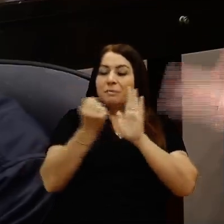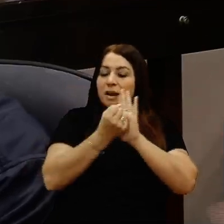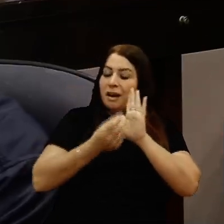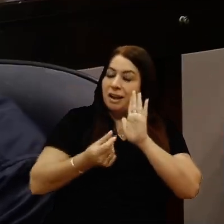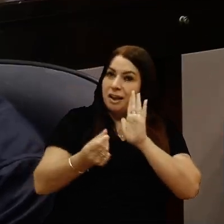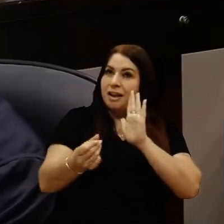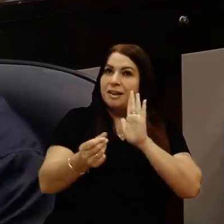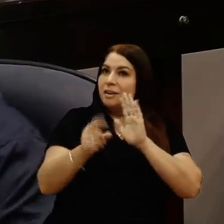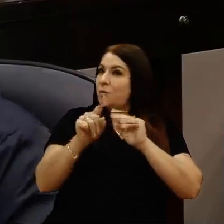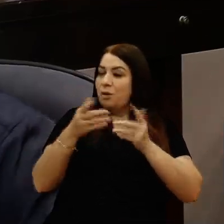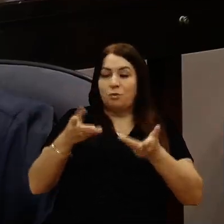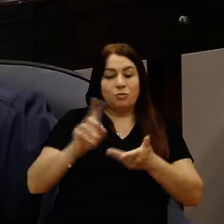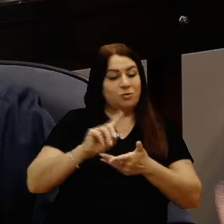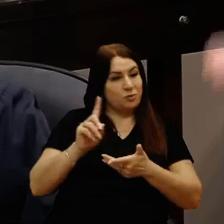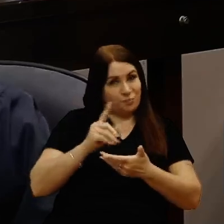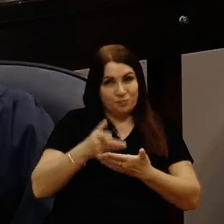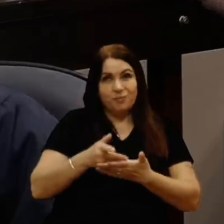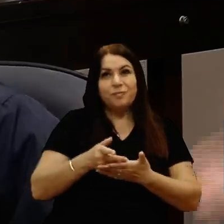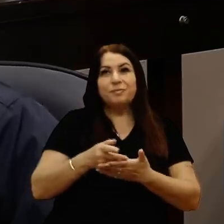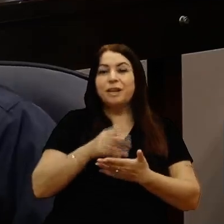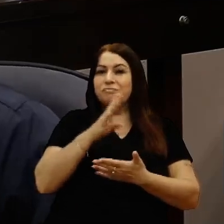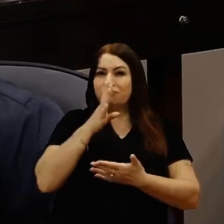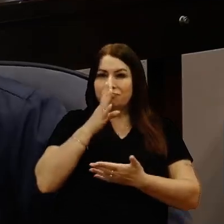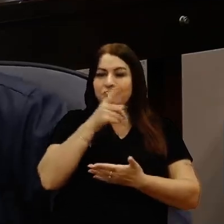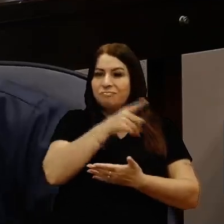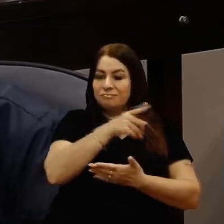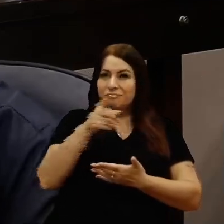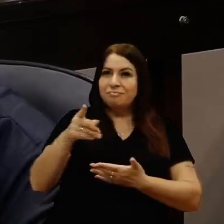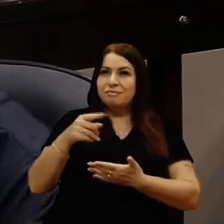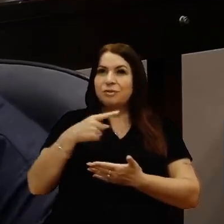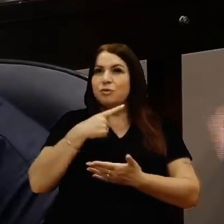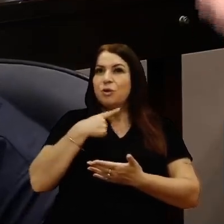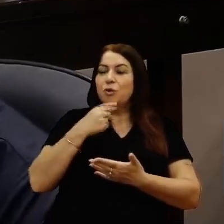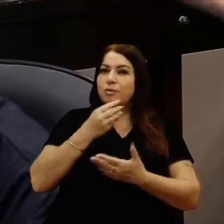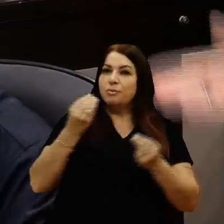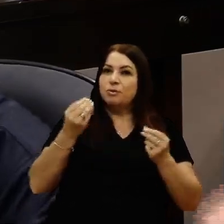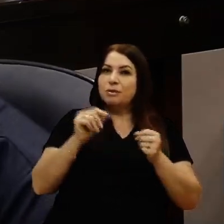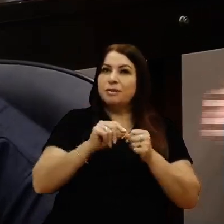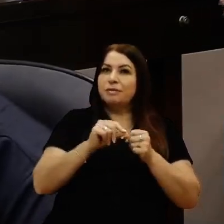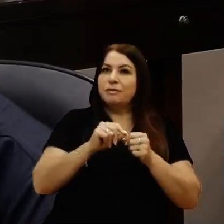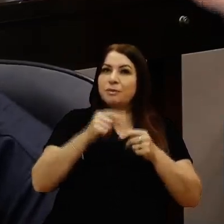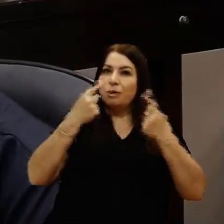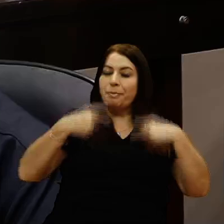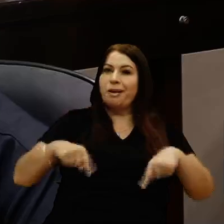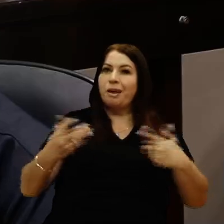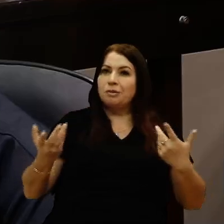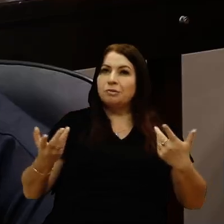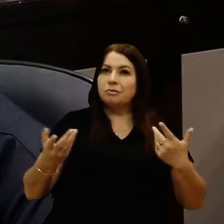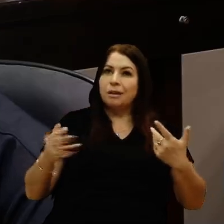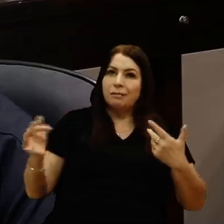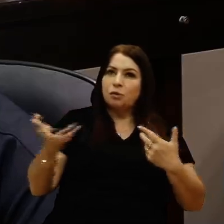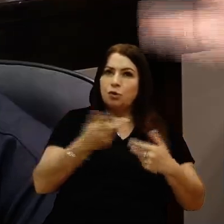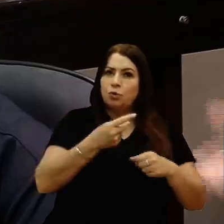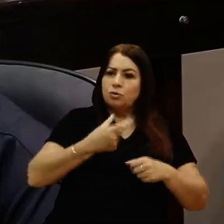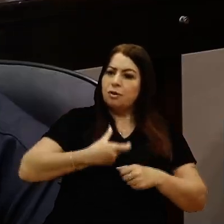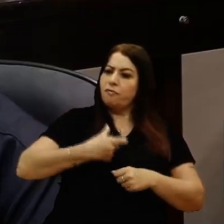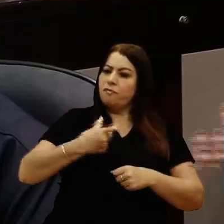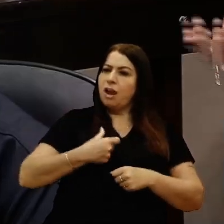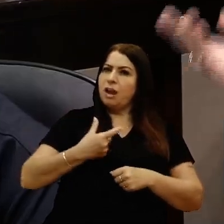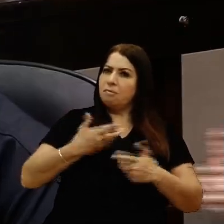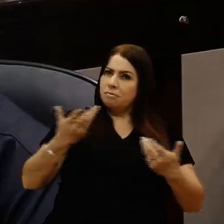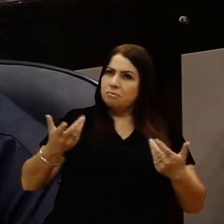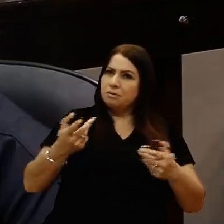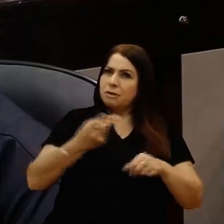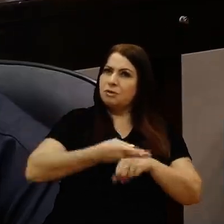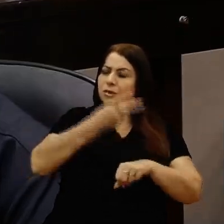nossa cidade, não é de hoje, né, Matheus? Admiro muito vocês, eu só não gosto muito. Vocês vão para os campeonatos e levam todos os troféus, medalha, né? Nos